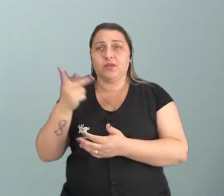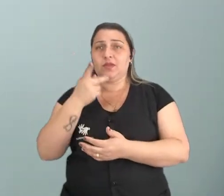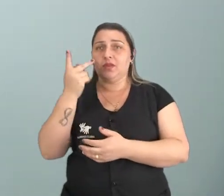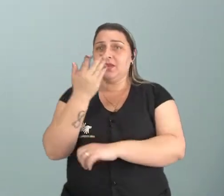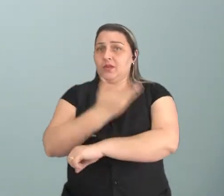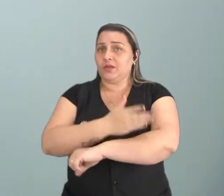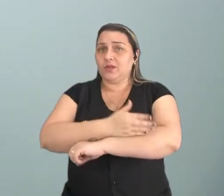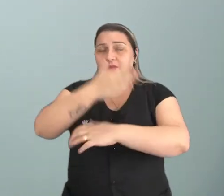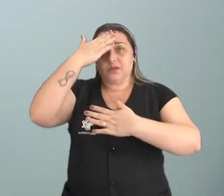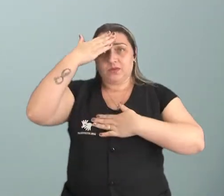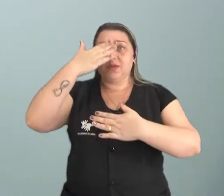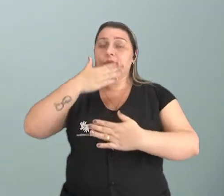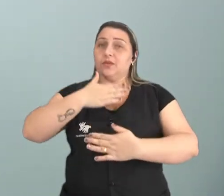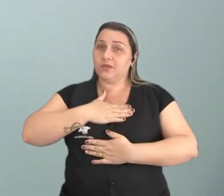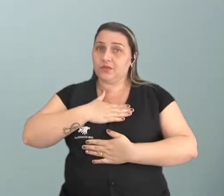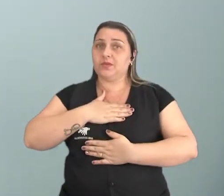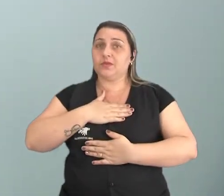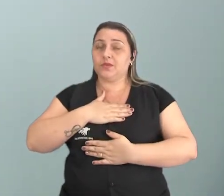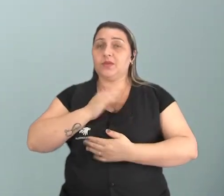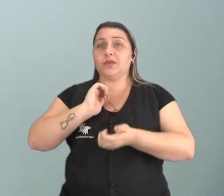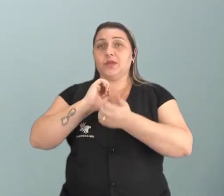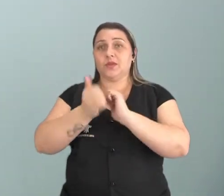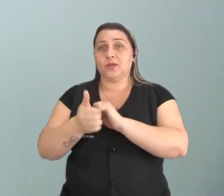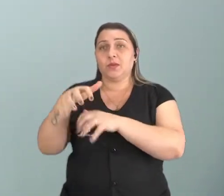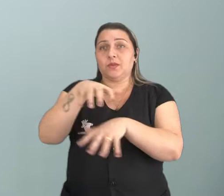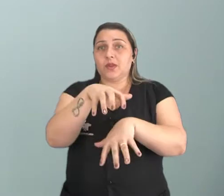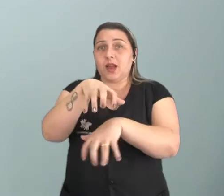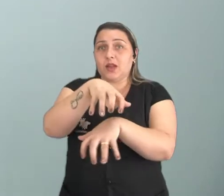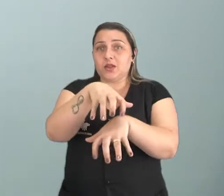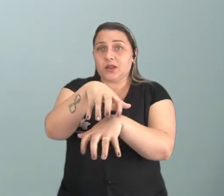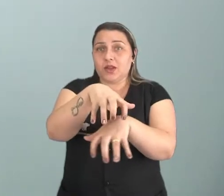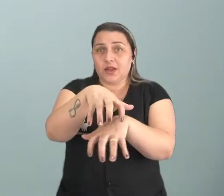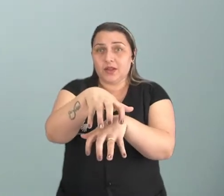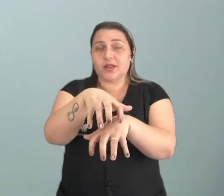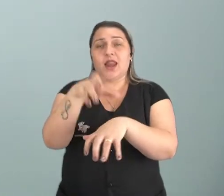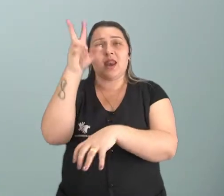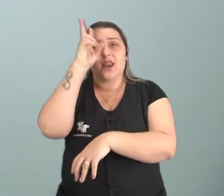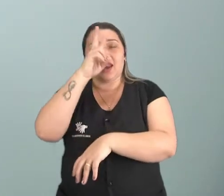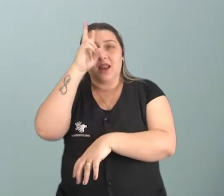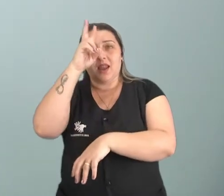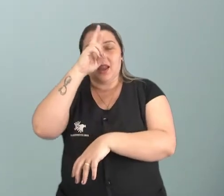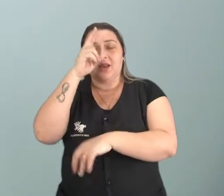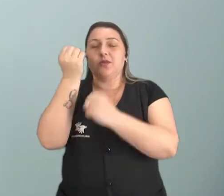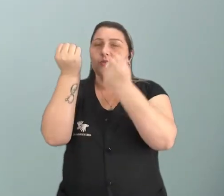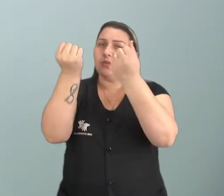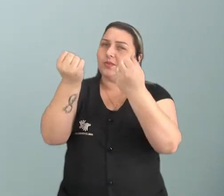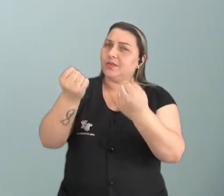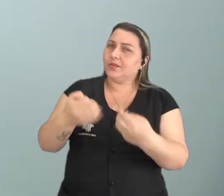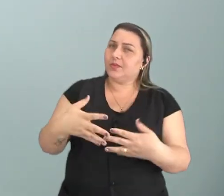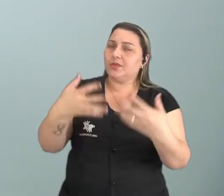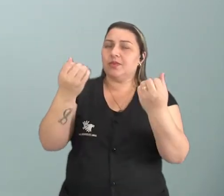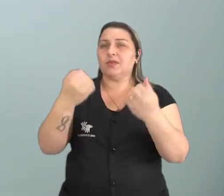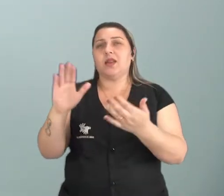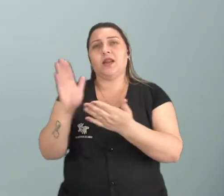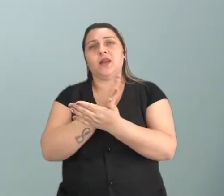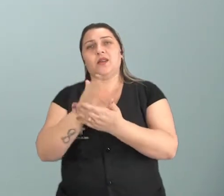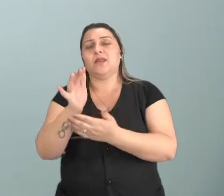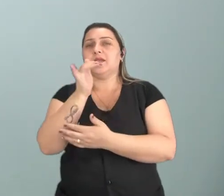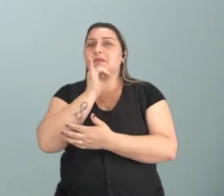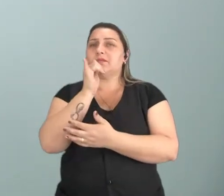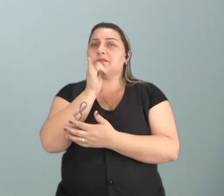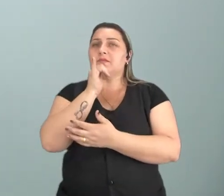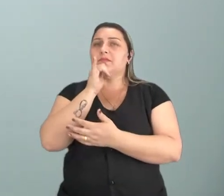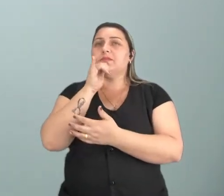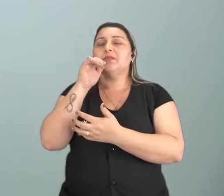de práticas corporais, de esportes radicais. Lembra que eu fiquei citando alguns, exemplos